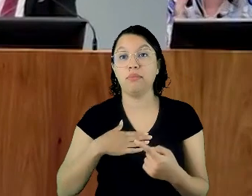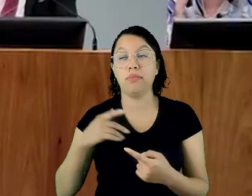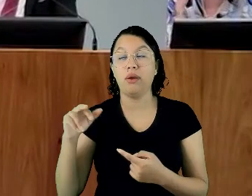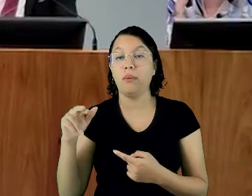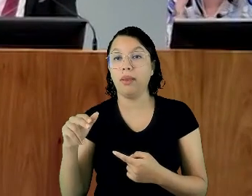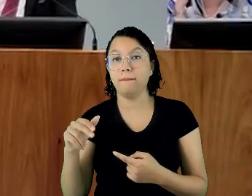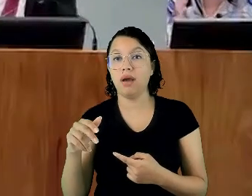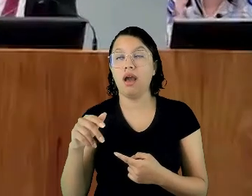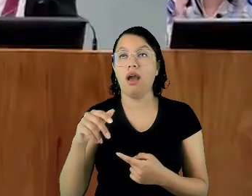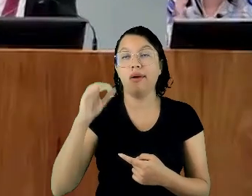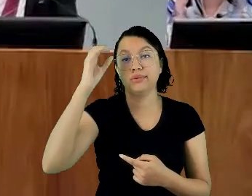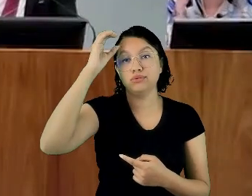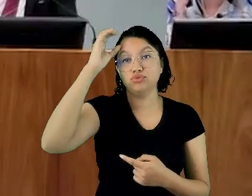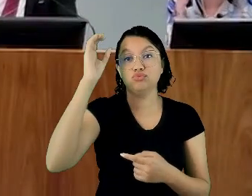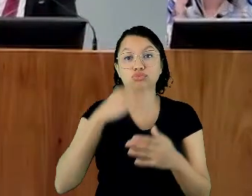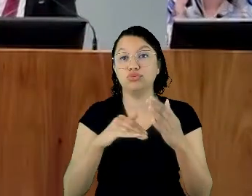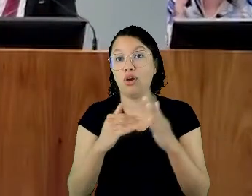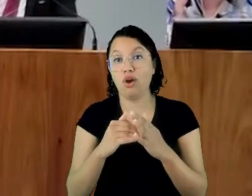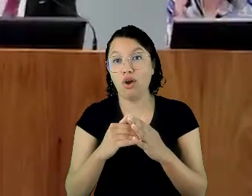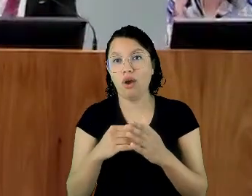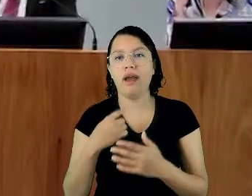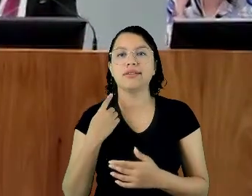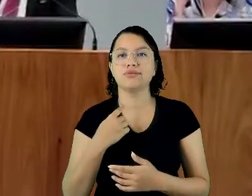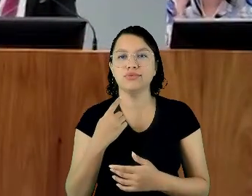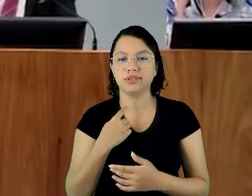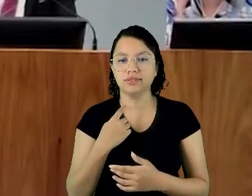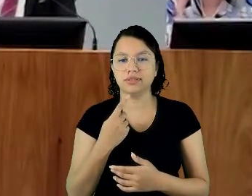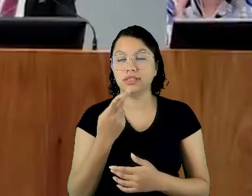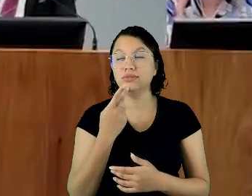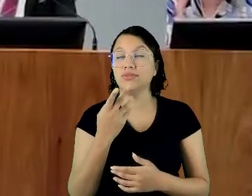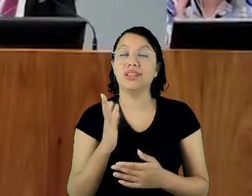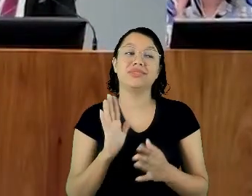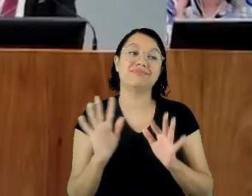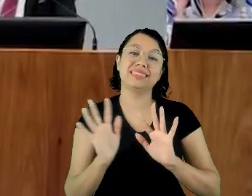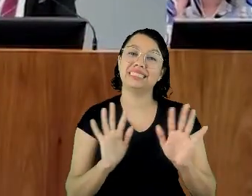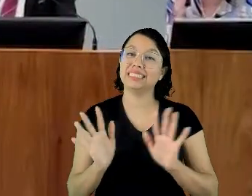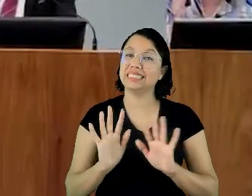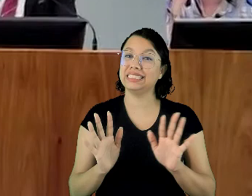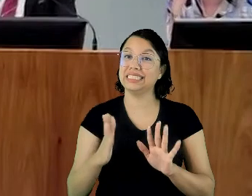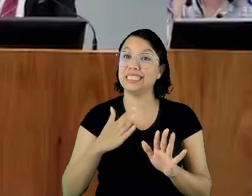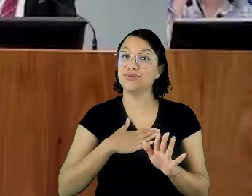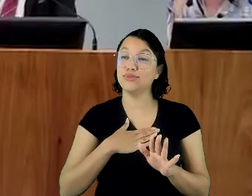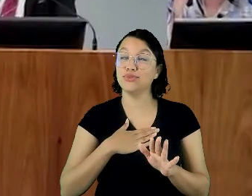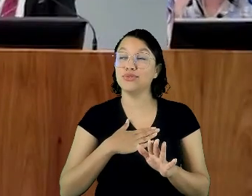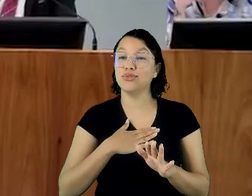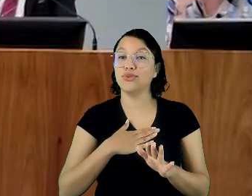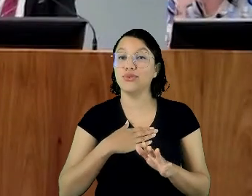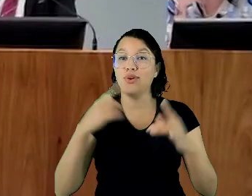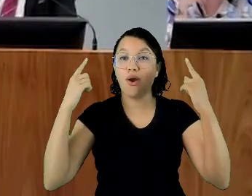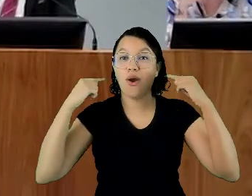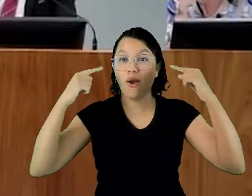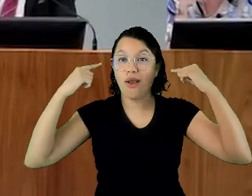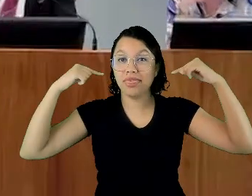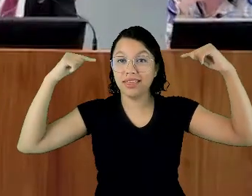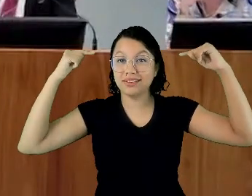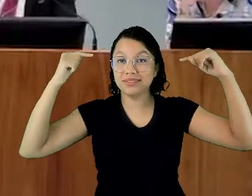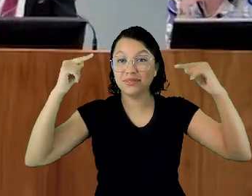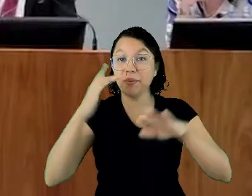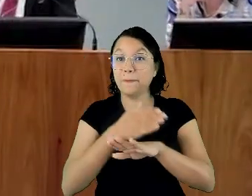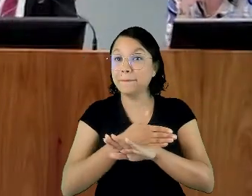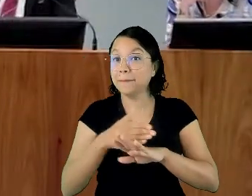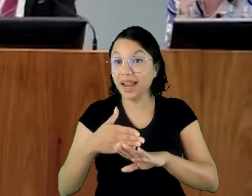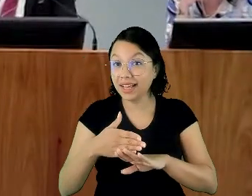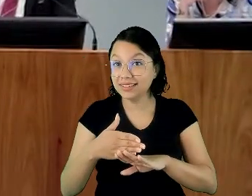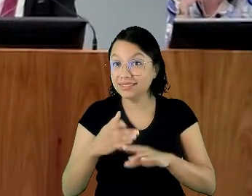todos advogados. Aí eu falava, não, pai, eu sou a ovelha branca. E médico fica de branco. Quem